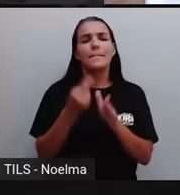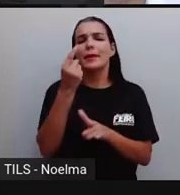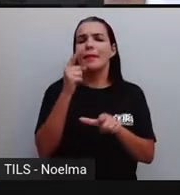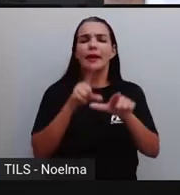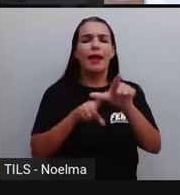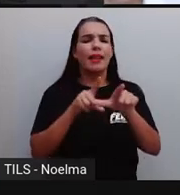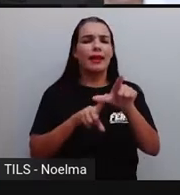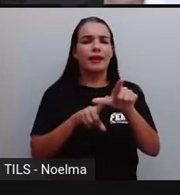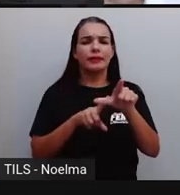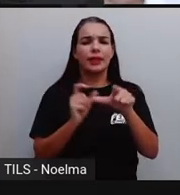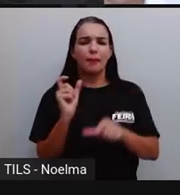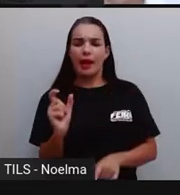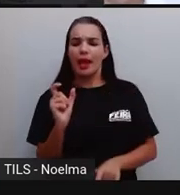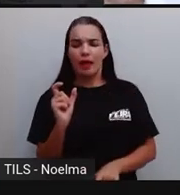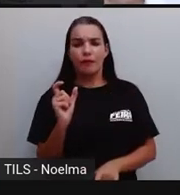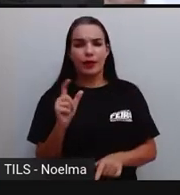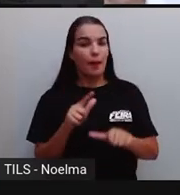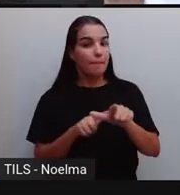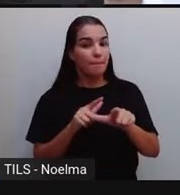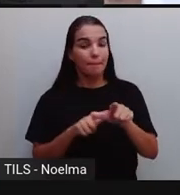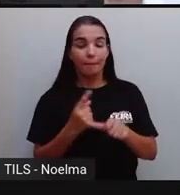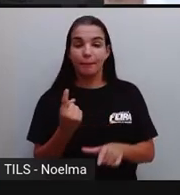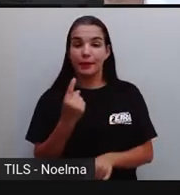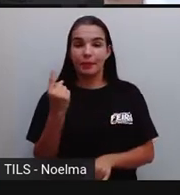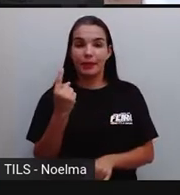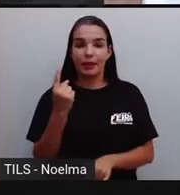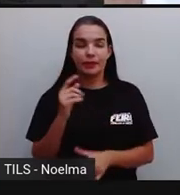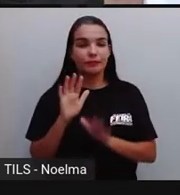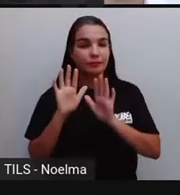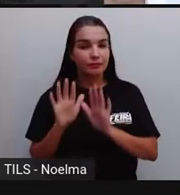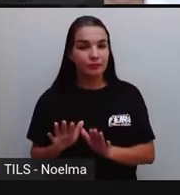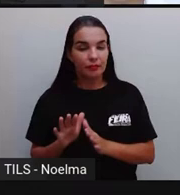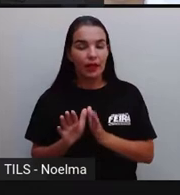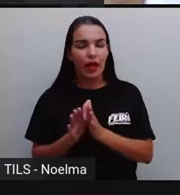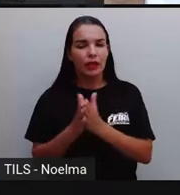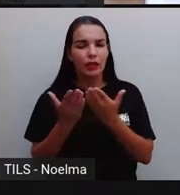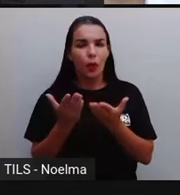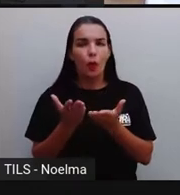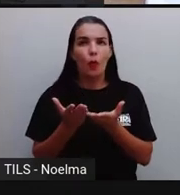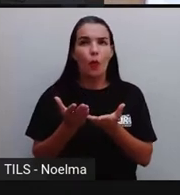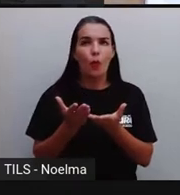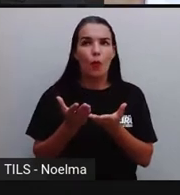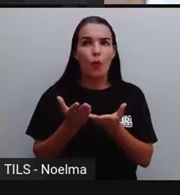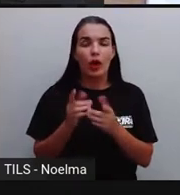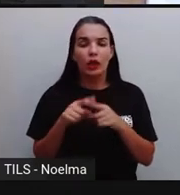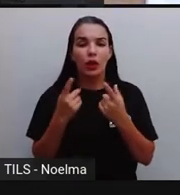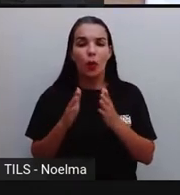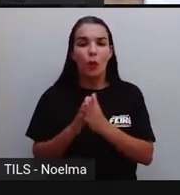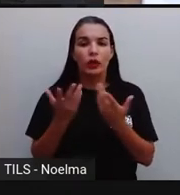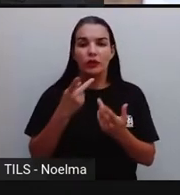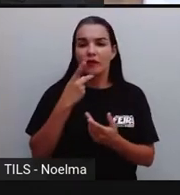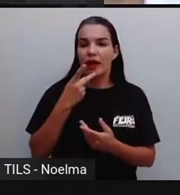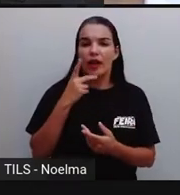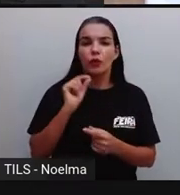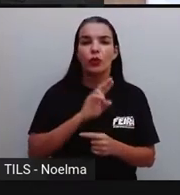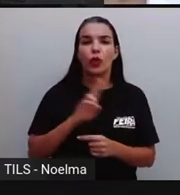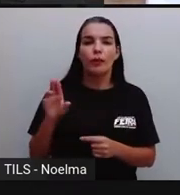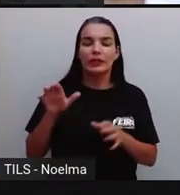de todas essas palavrinhas que apareceram aí, tá? Quando nós pronunciamos, ó,